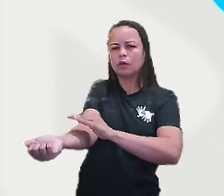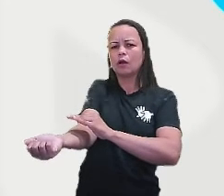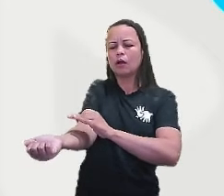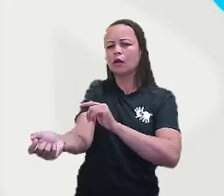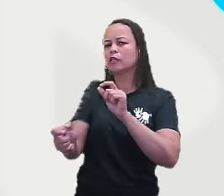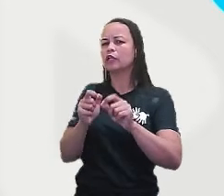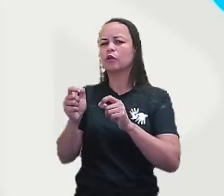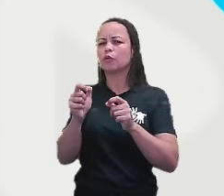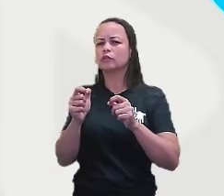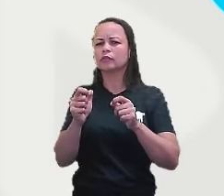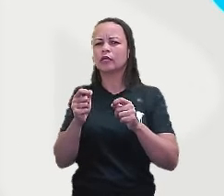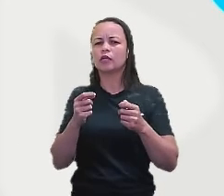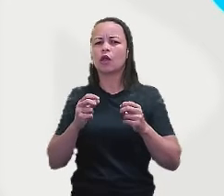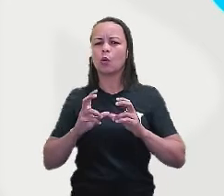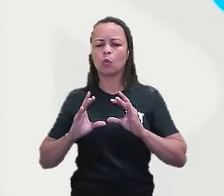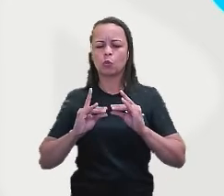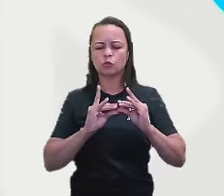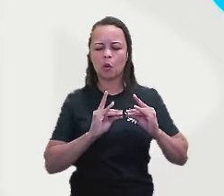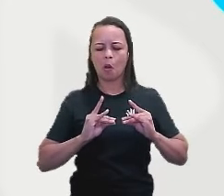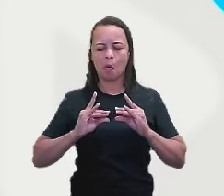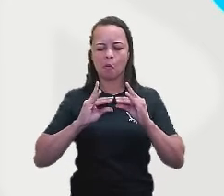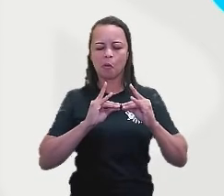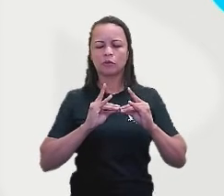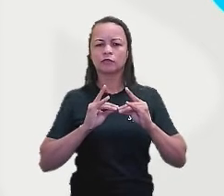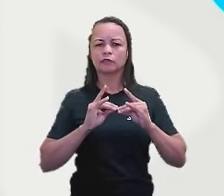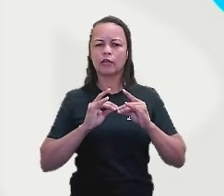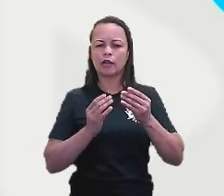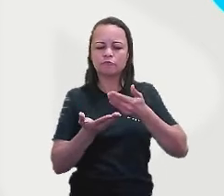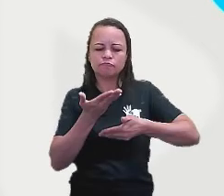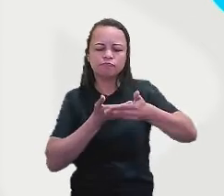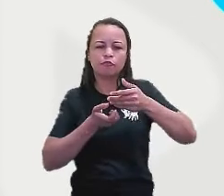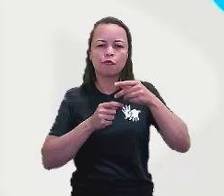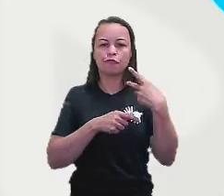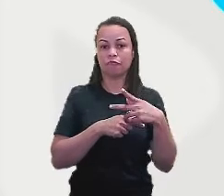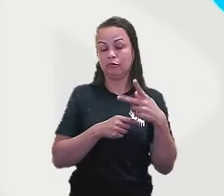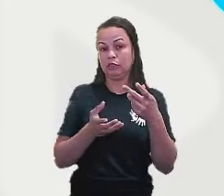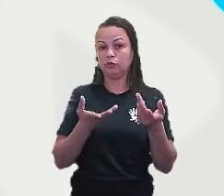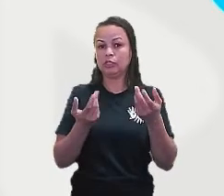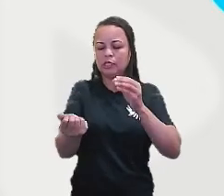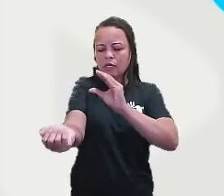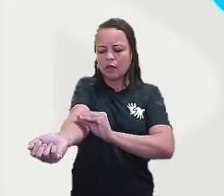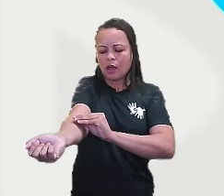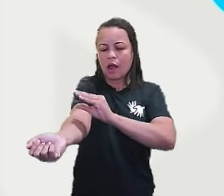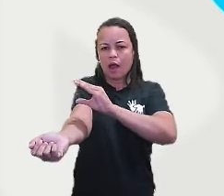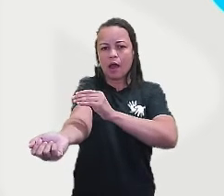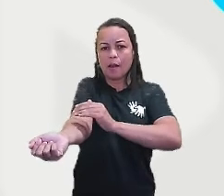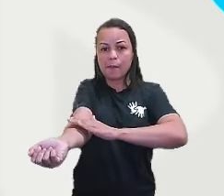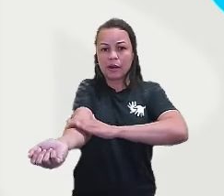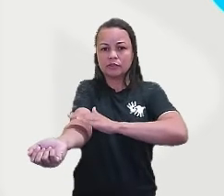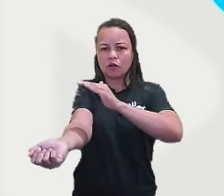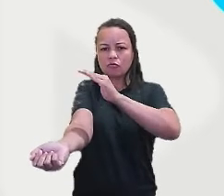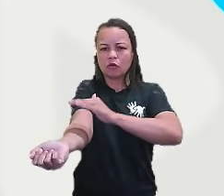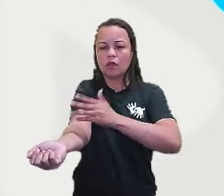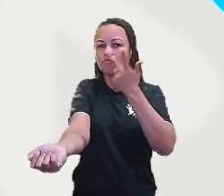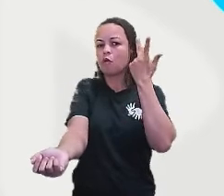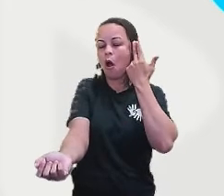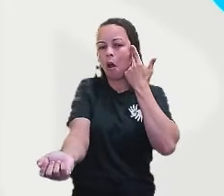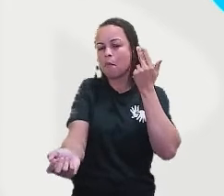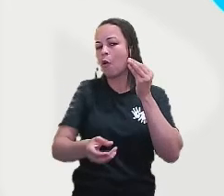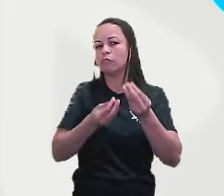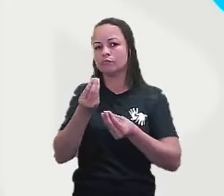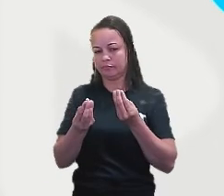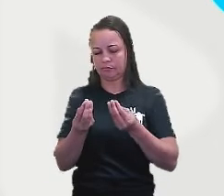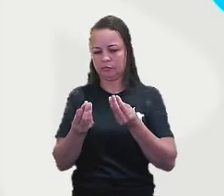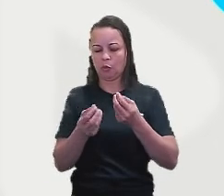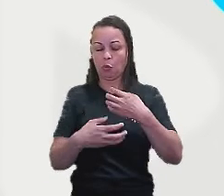quais seriam os hormônios que estariam envolvidos para que essa pressão voltasse a um estado de normalidade. Então, mas vamos primeiro entender, uma pessoa com sintomas de